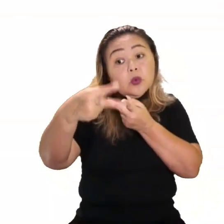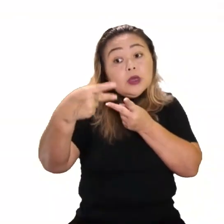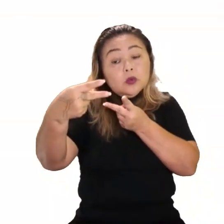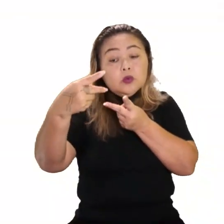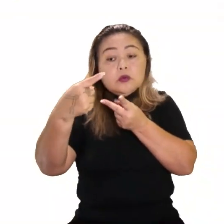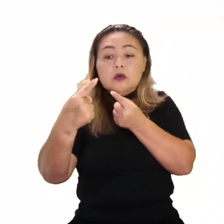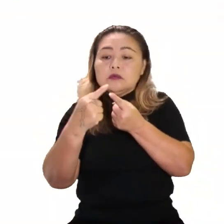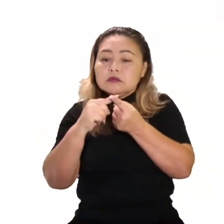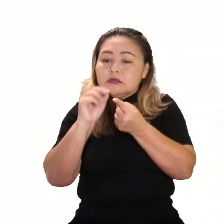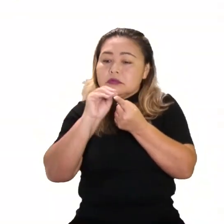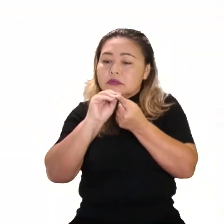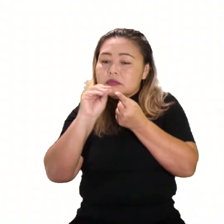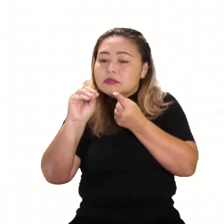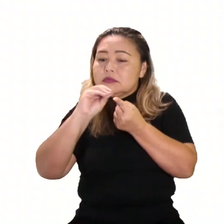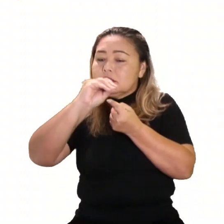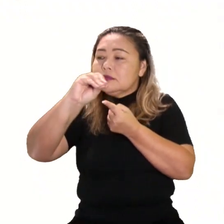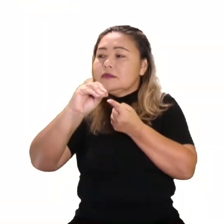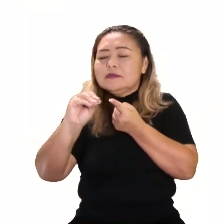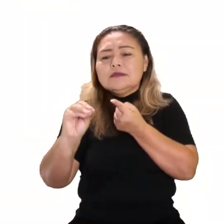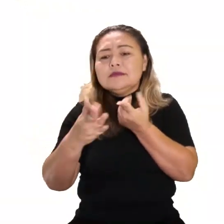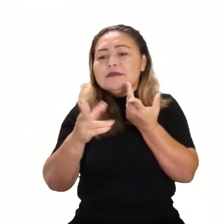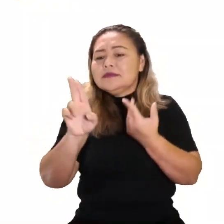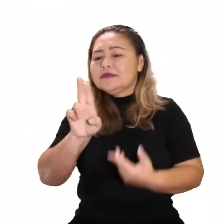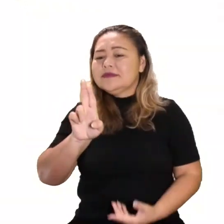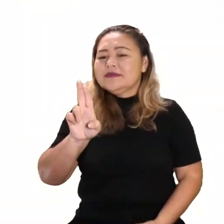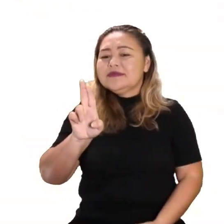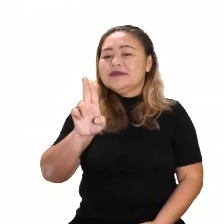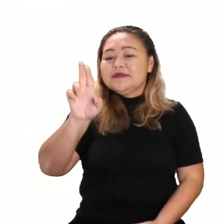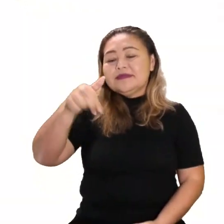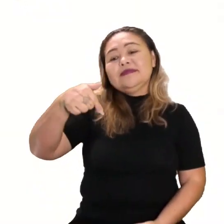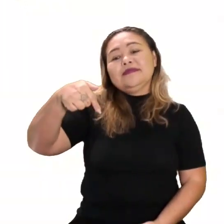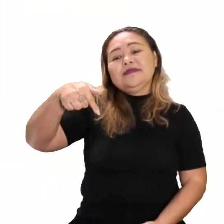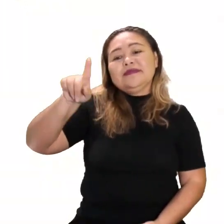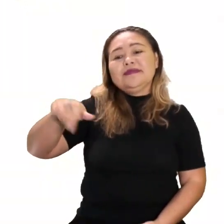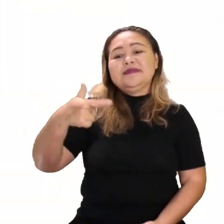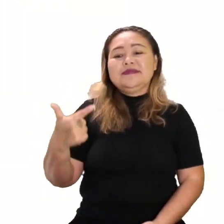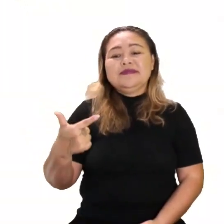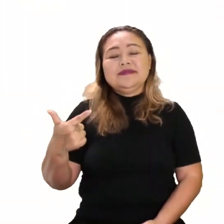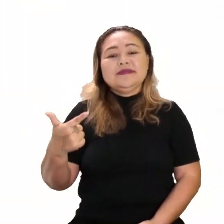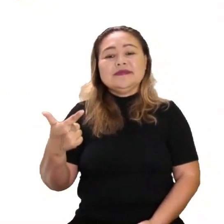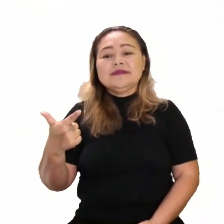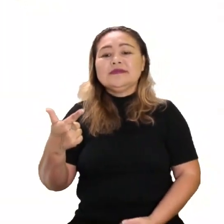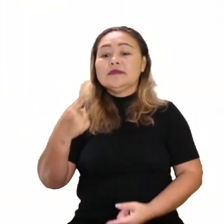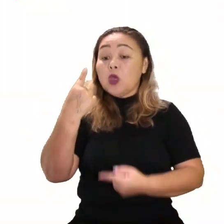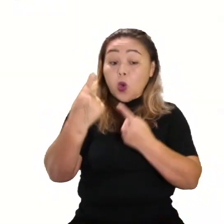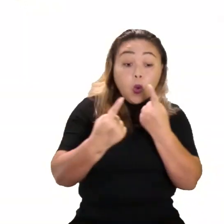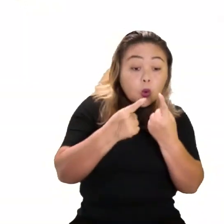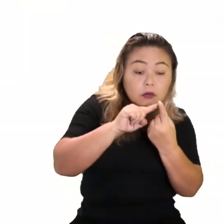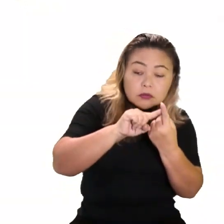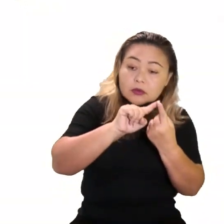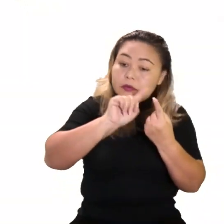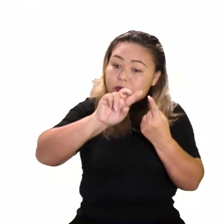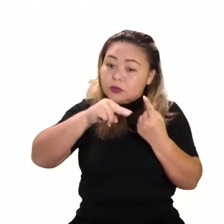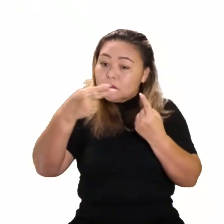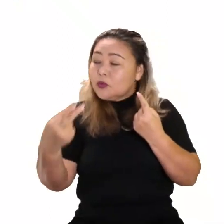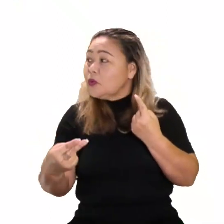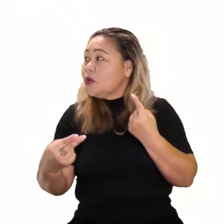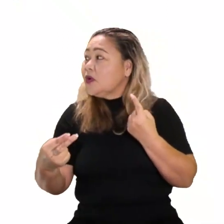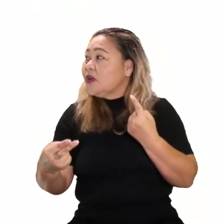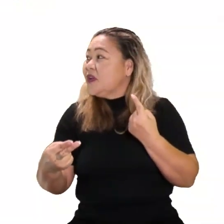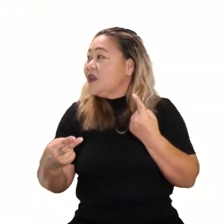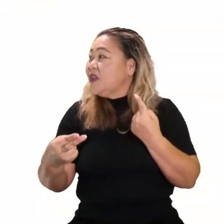2. Na biologia tem um nome disso aí, não é? Então a minha razão é 2. É meiose. Porque de uma multiplica, né? Ficam 2. Mas não